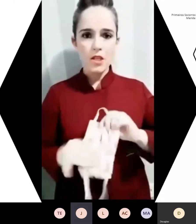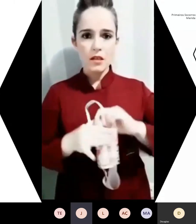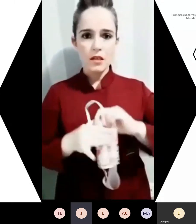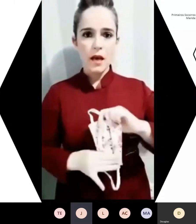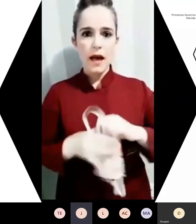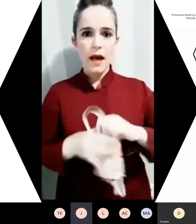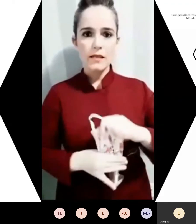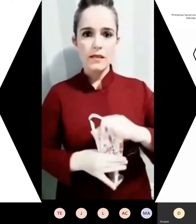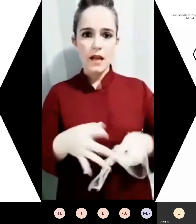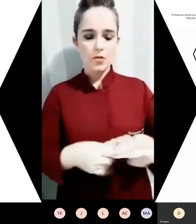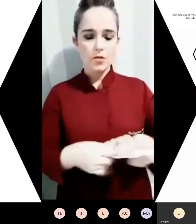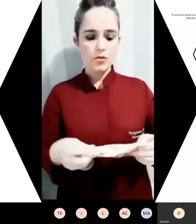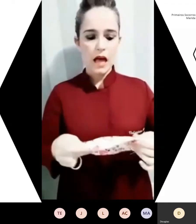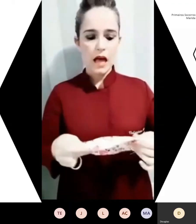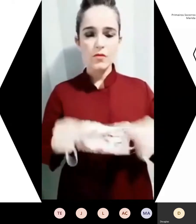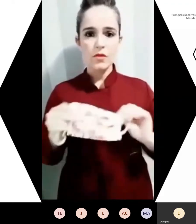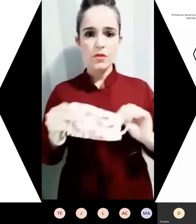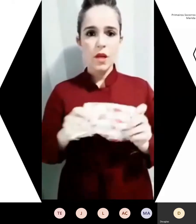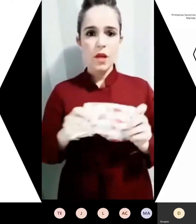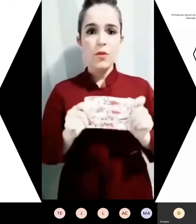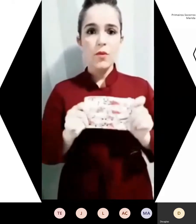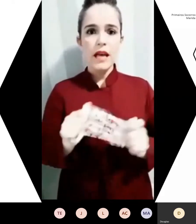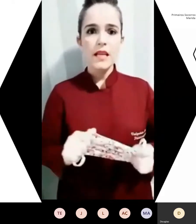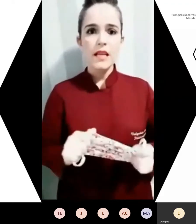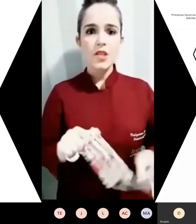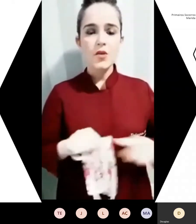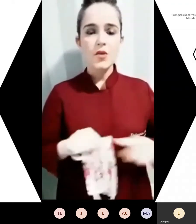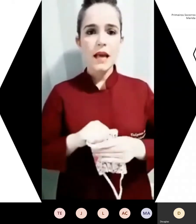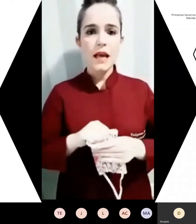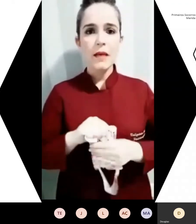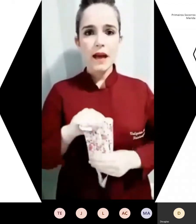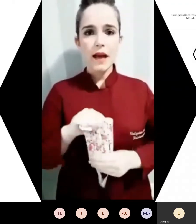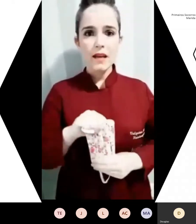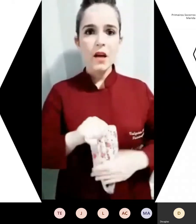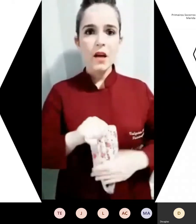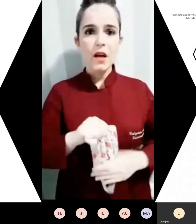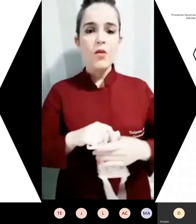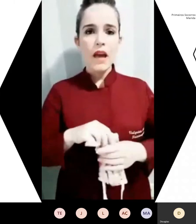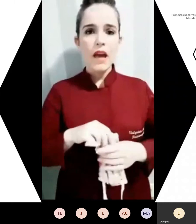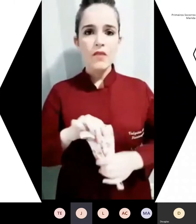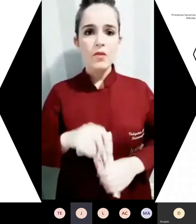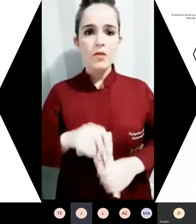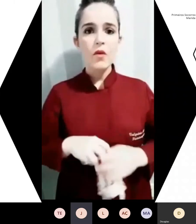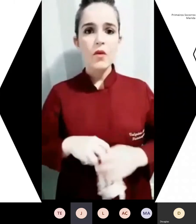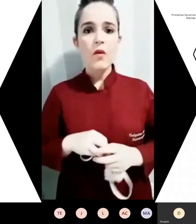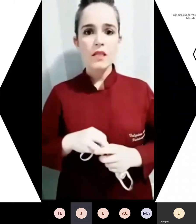ferro quente, passa ela em todos os lados, porque assim a gente consegue matar